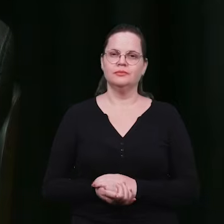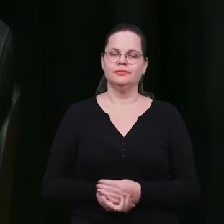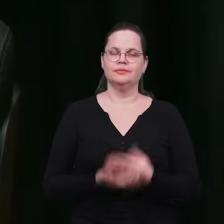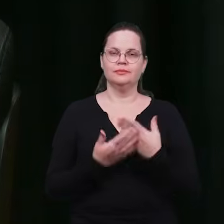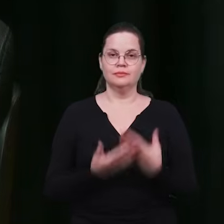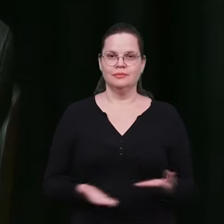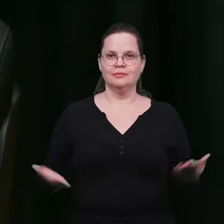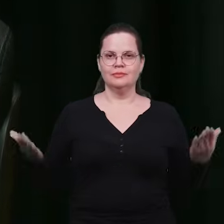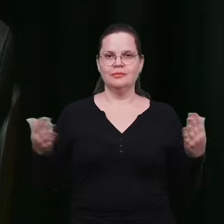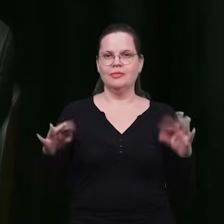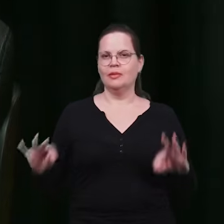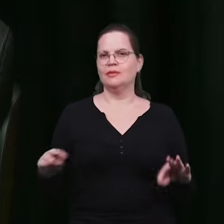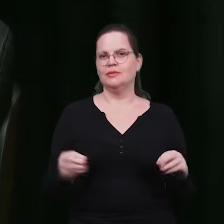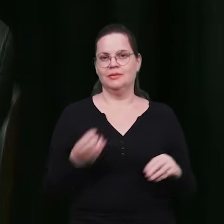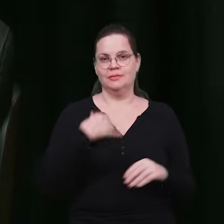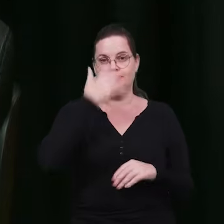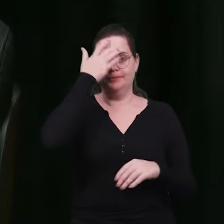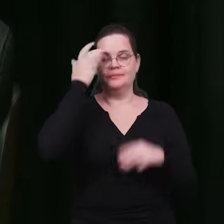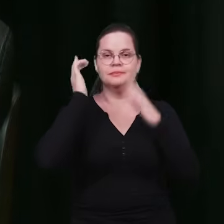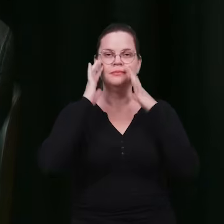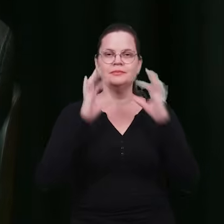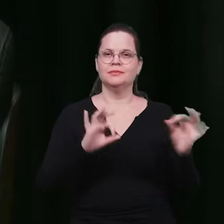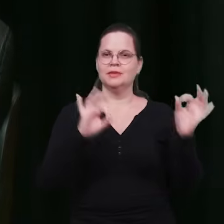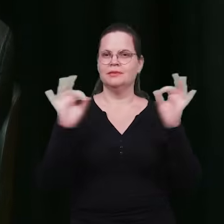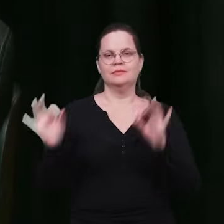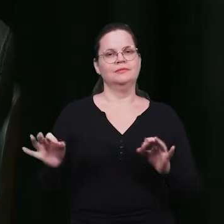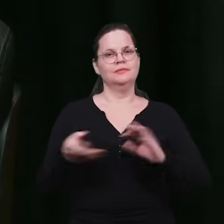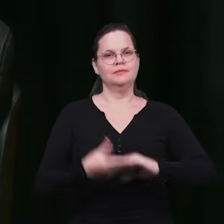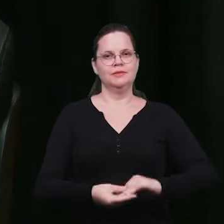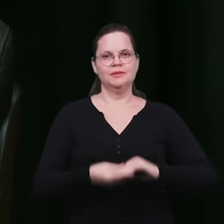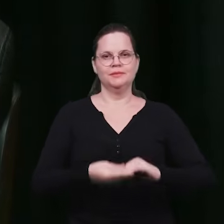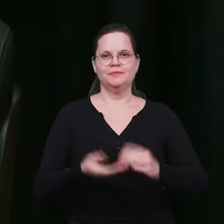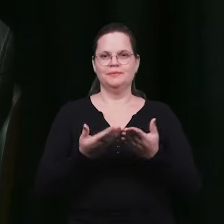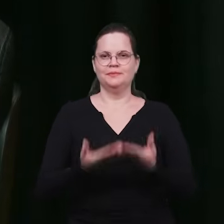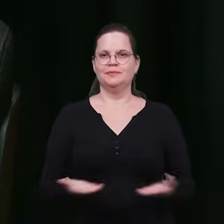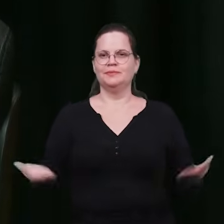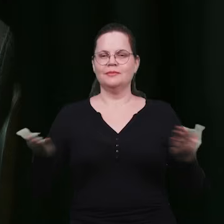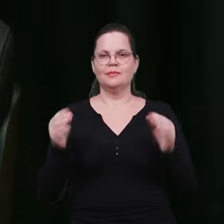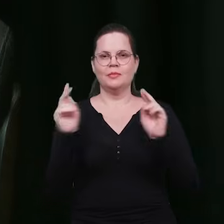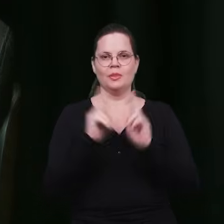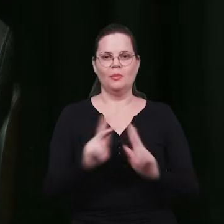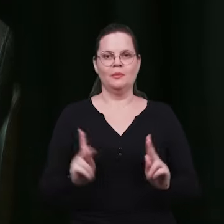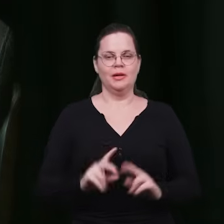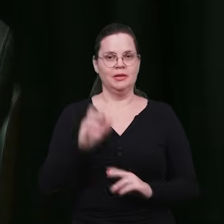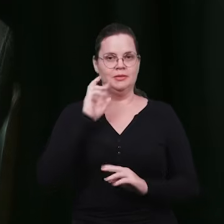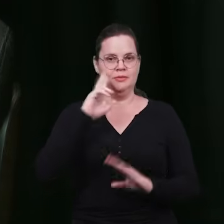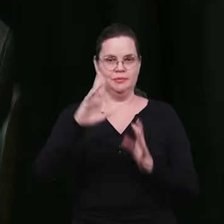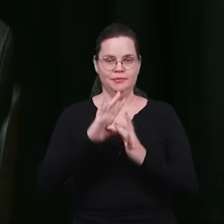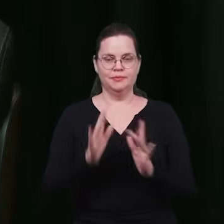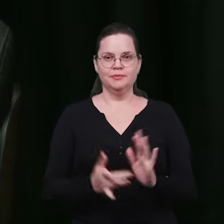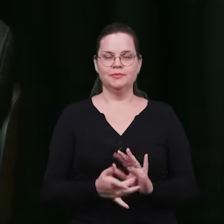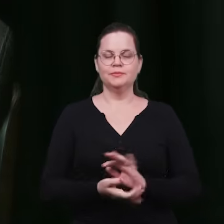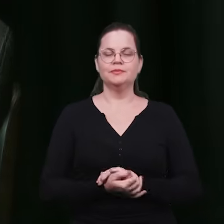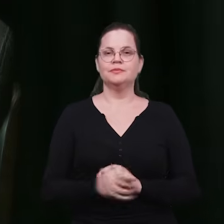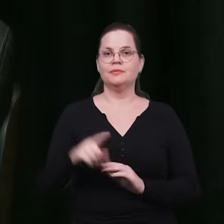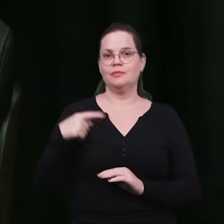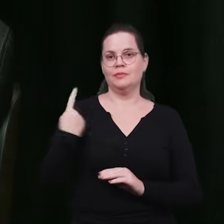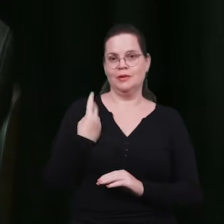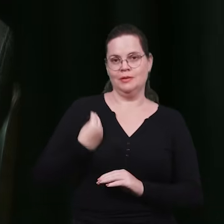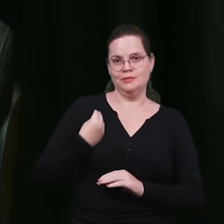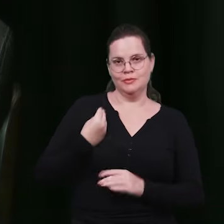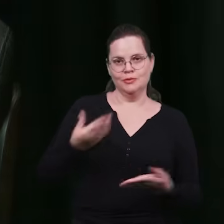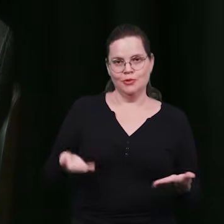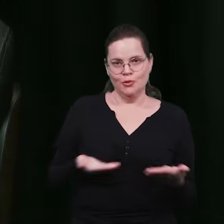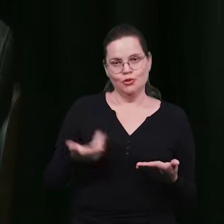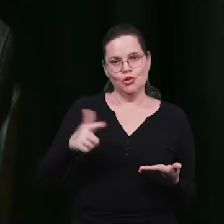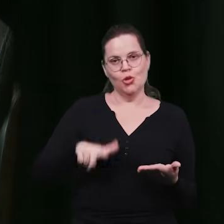Meus queridos irmãos, nós queremos saudá-los com a paz do Senhor Jesus. Estamos aqui mais uma